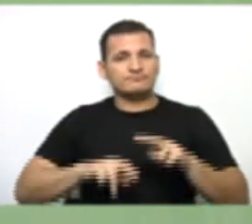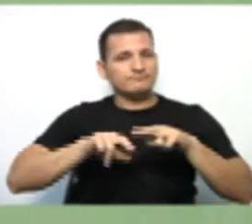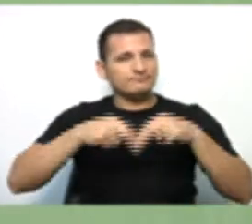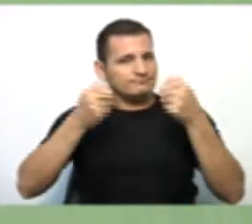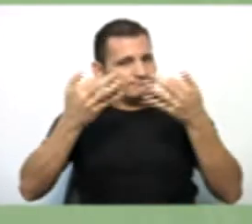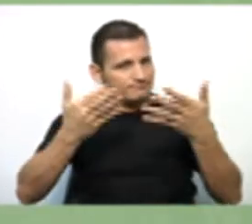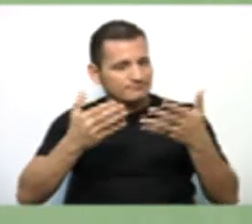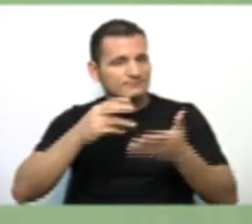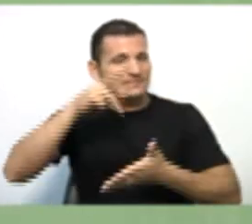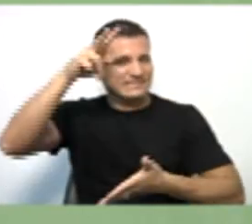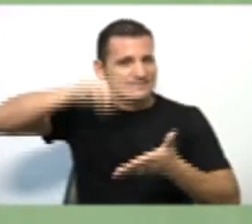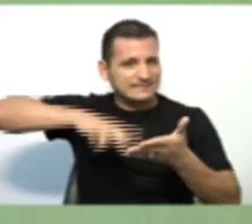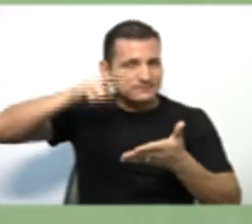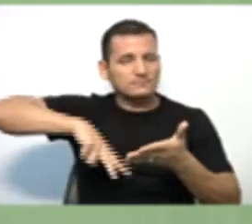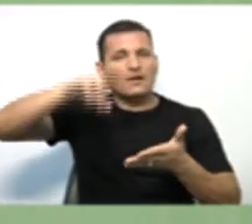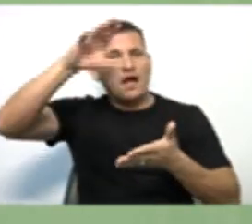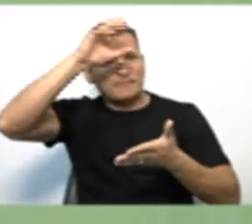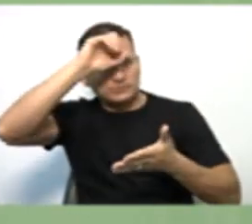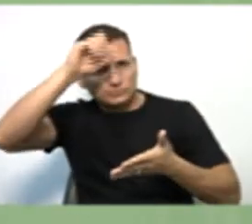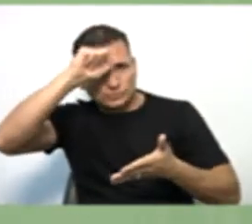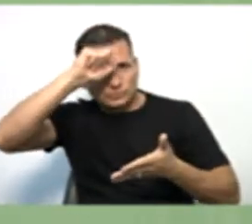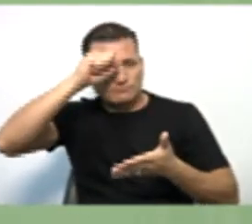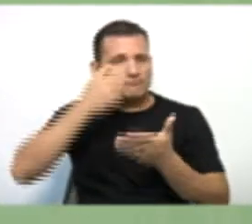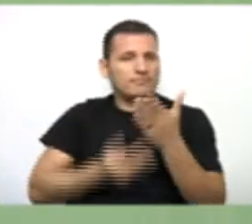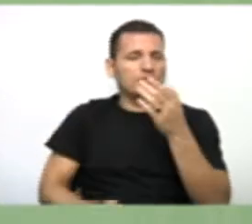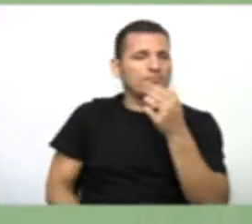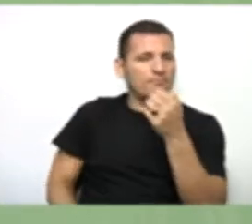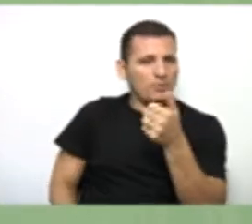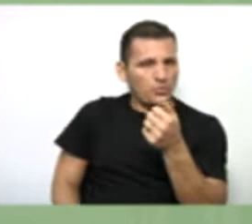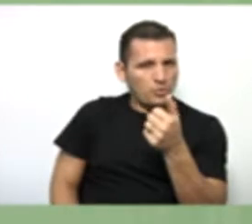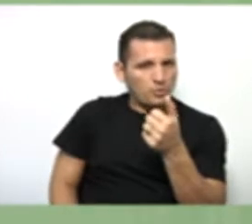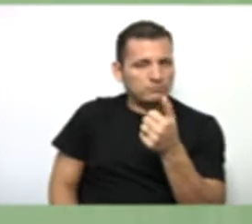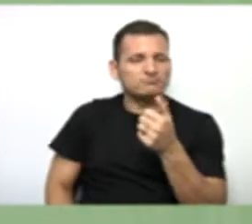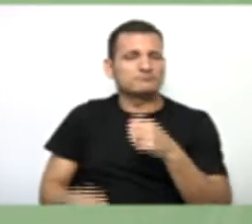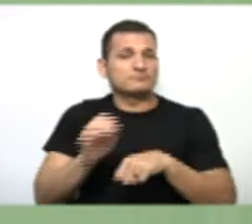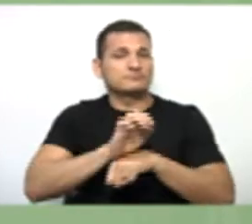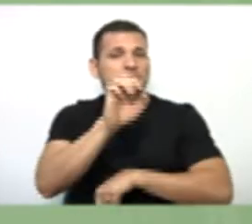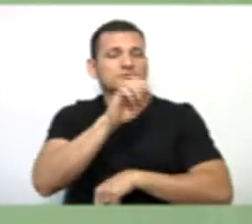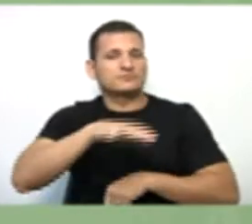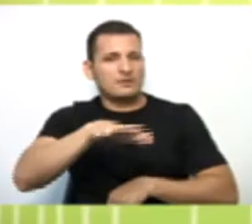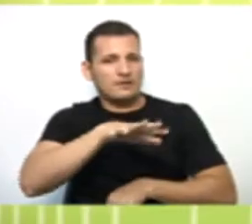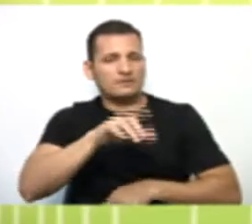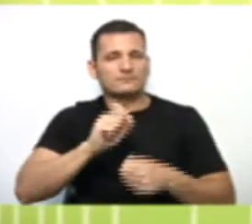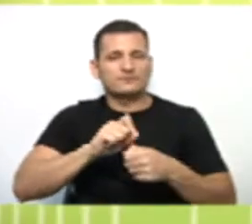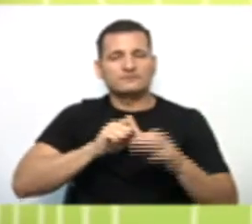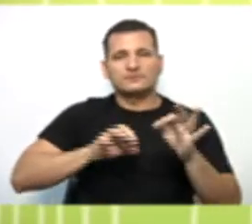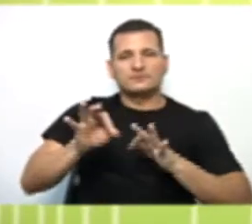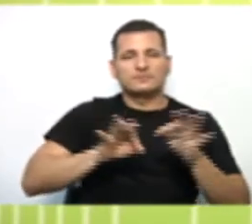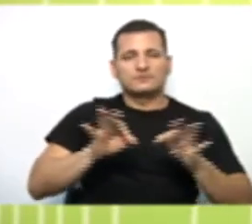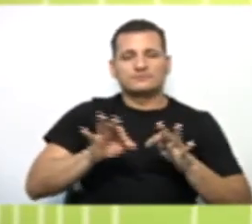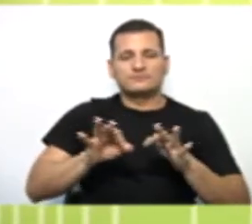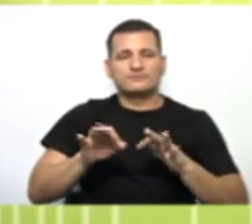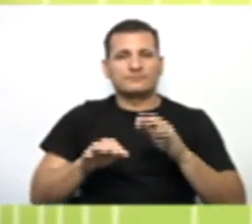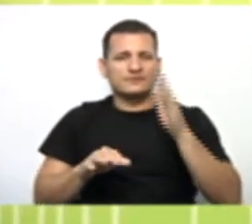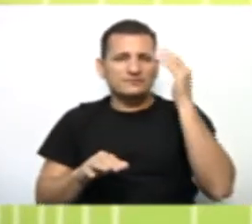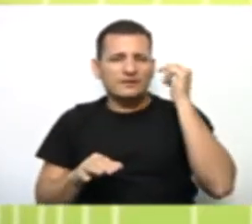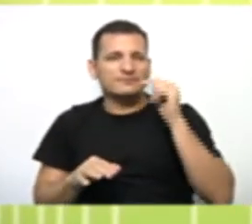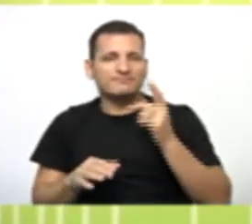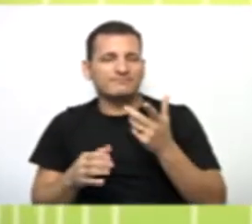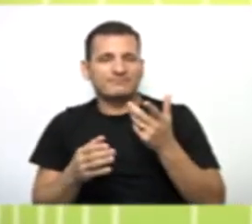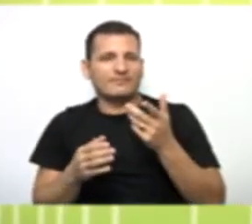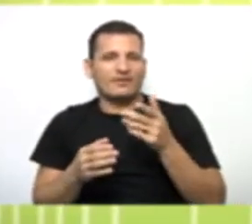quem lê muito, aprende muito, ganha muito e perde pouco. Se especializou na área, fez um planejamento. Sabe quando acontece